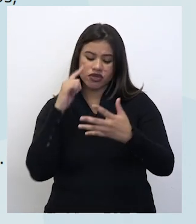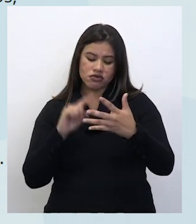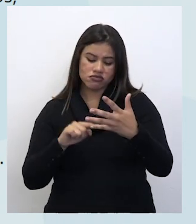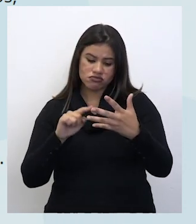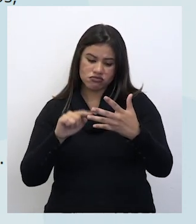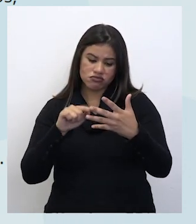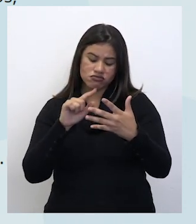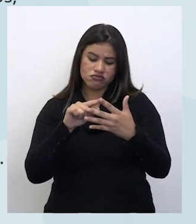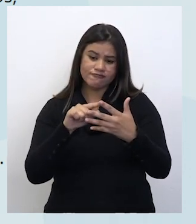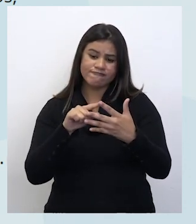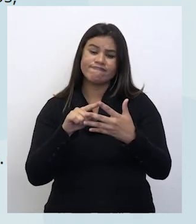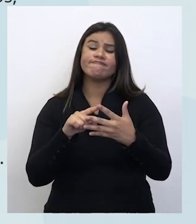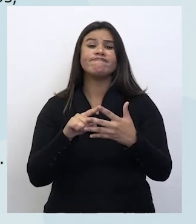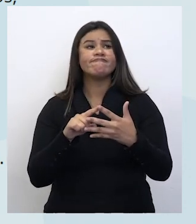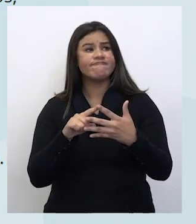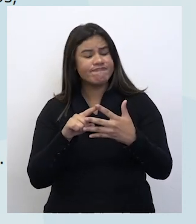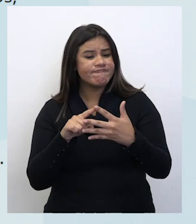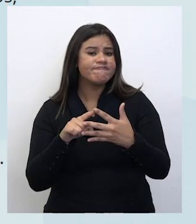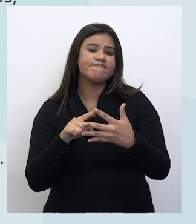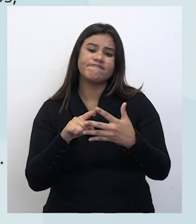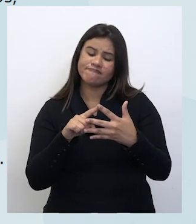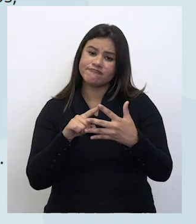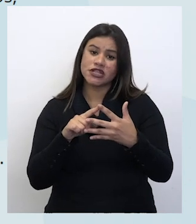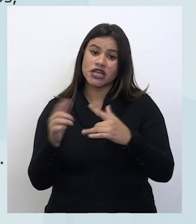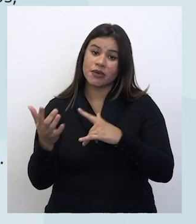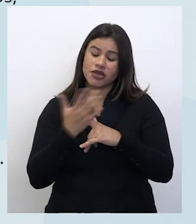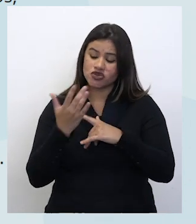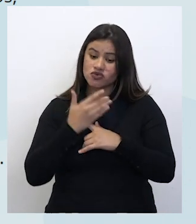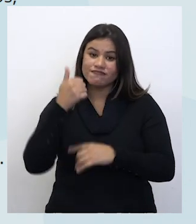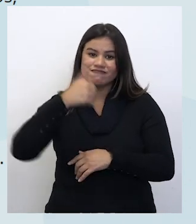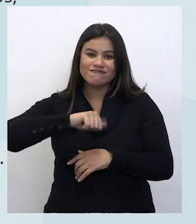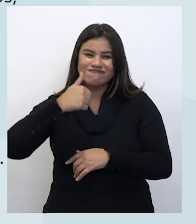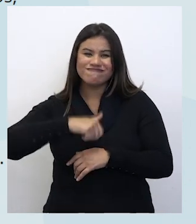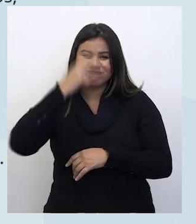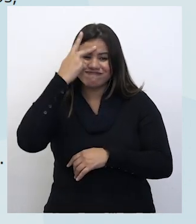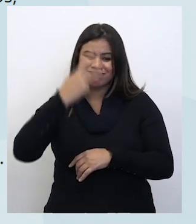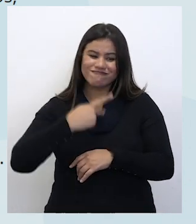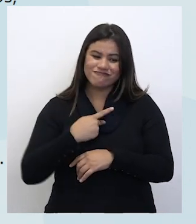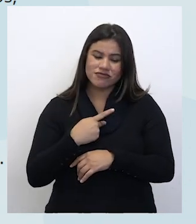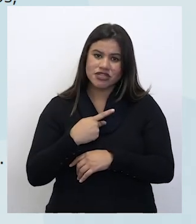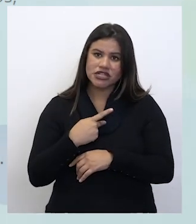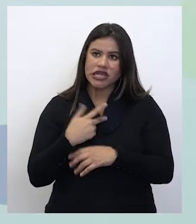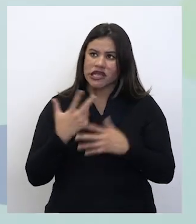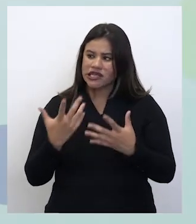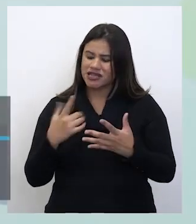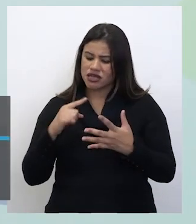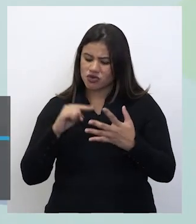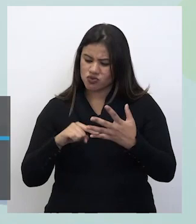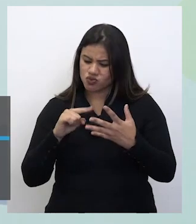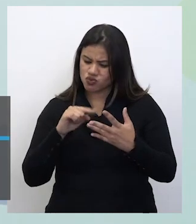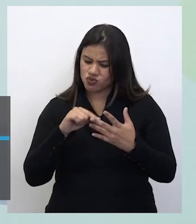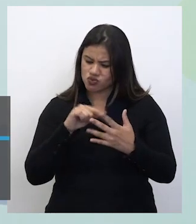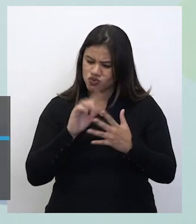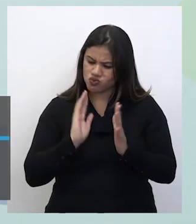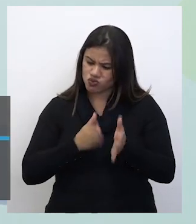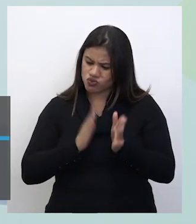E ela permite que a gente realize esse processo de autoavaliação. Ops! Será que eu estou mesmo nesse caminho, nessa jornada